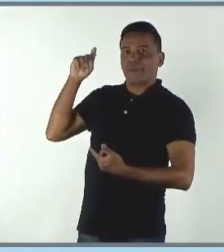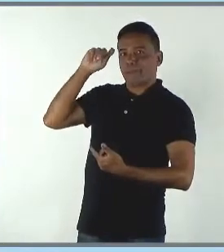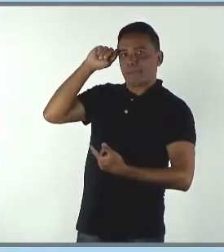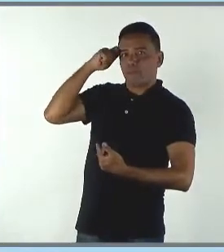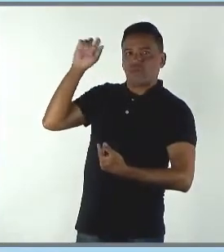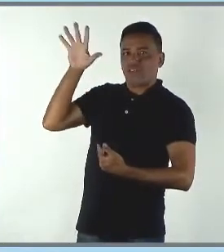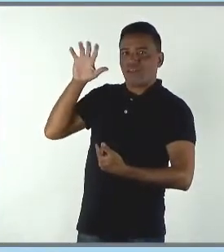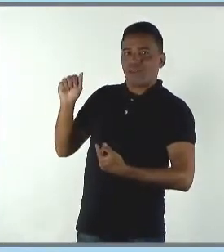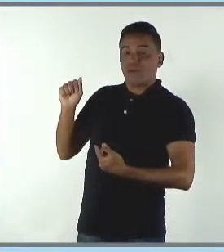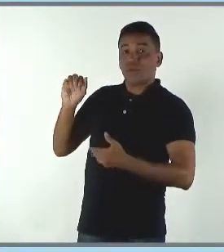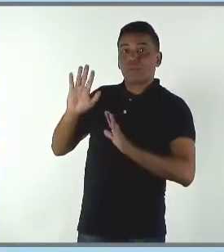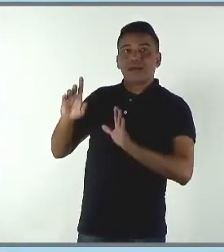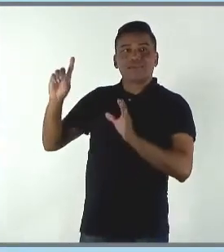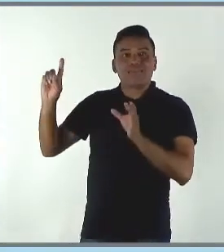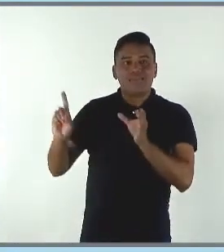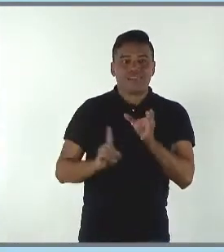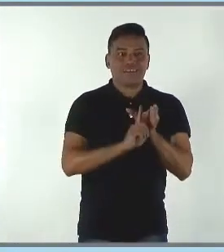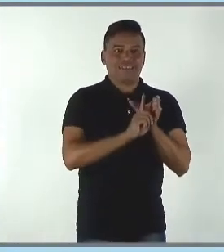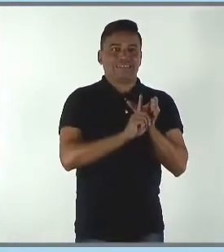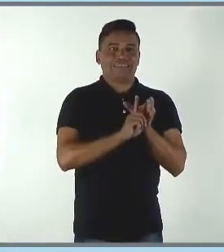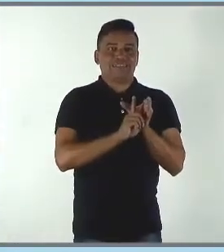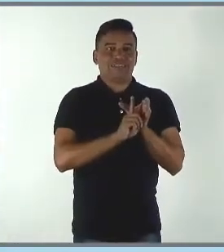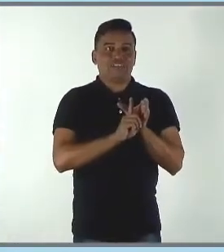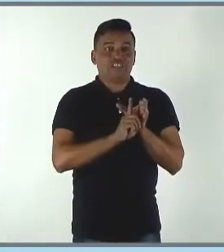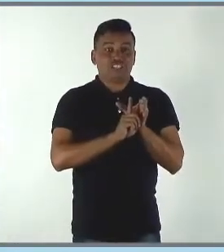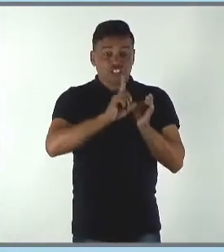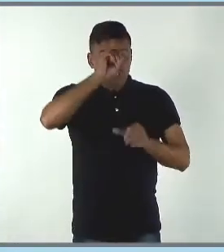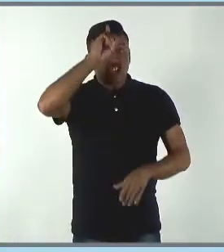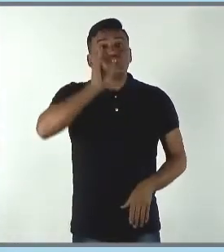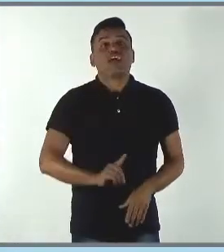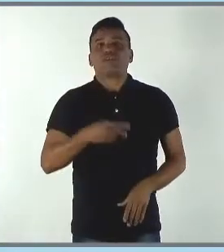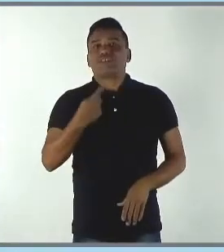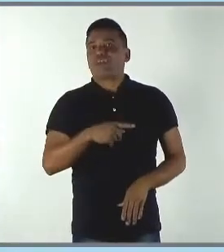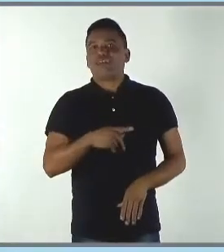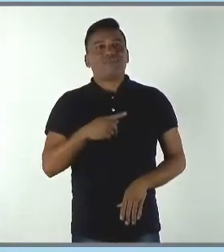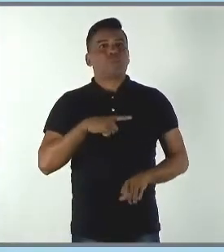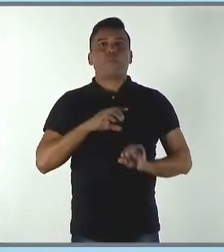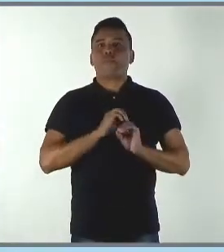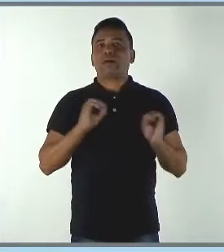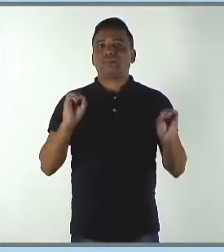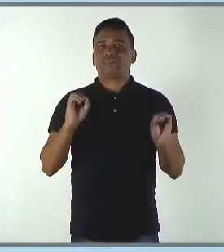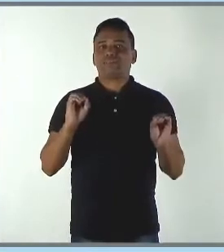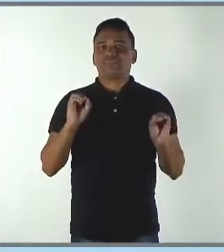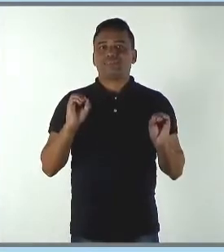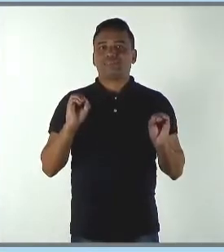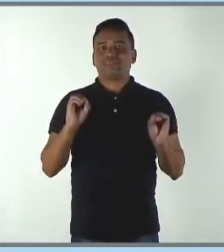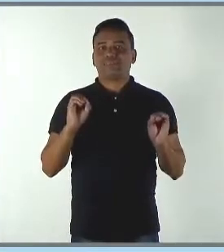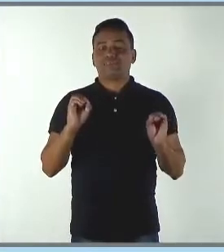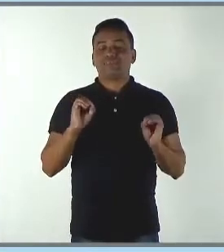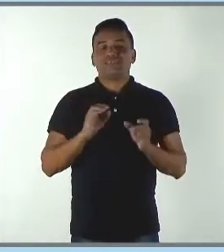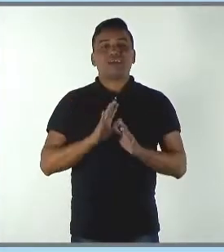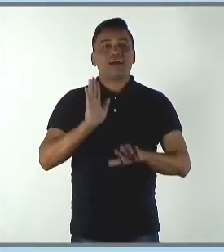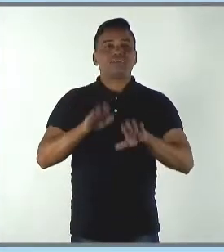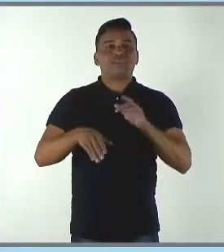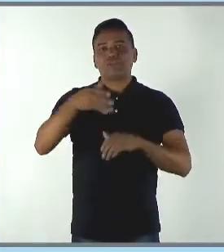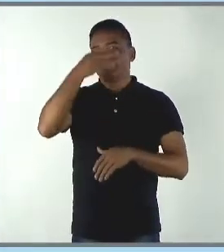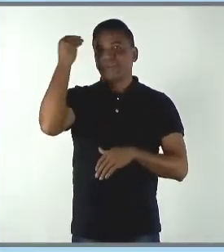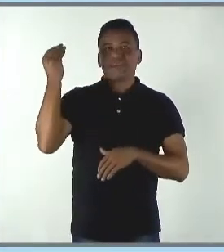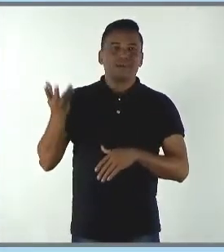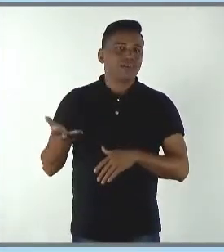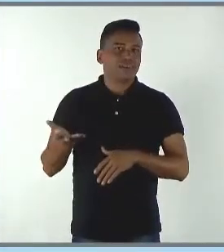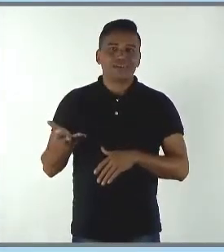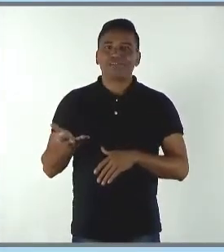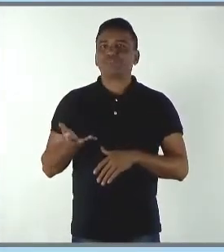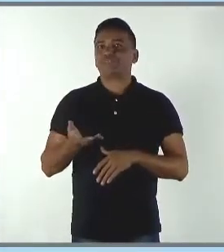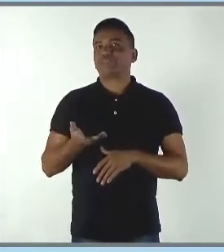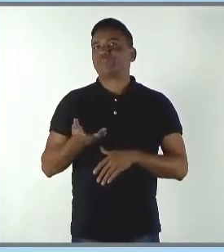exclui. De modo oficial, é evidente que não se fala isso, mas eu às vezes gosto de esquecer a oficialidade e